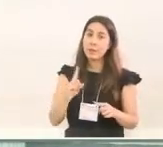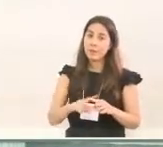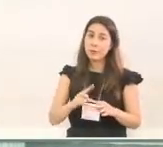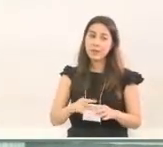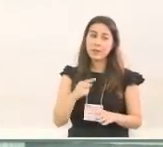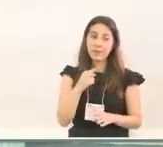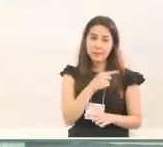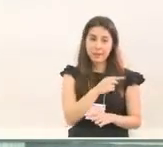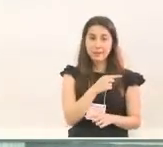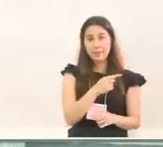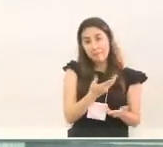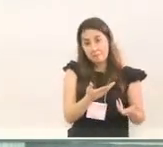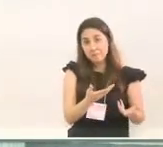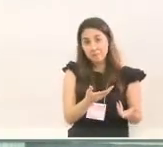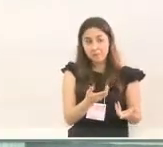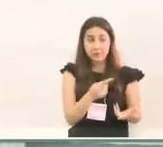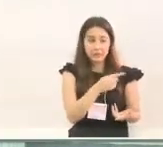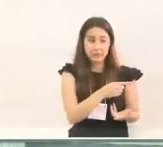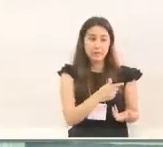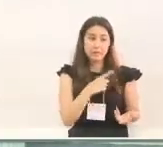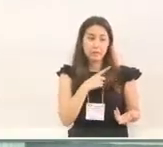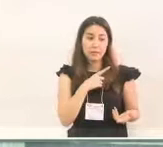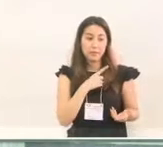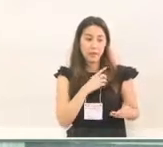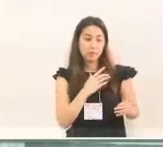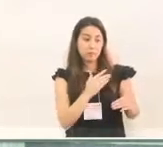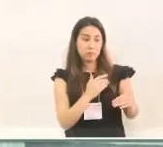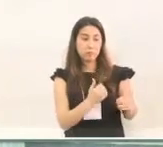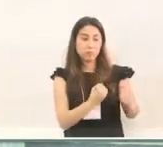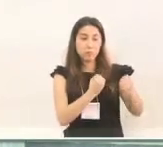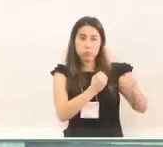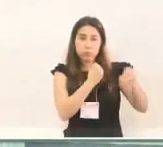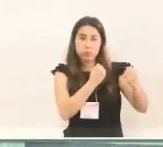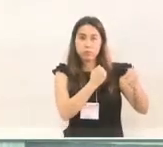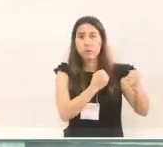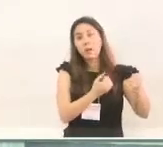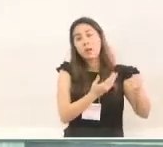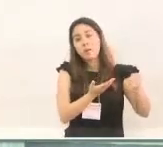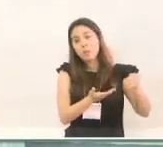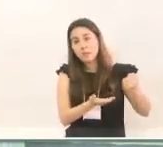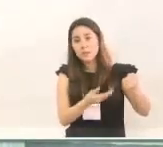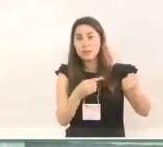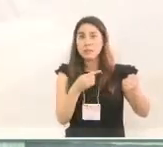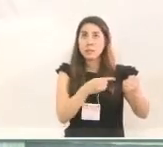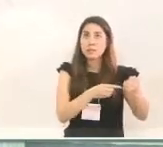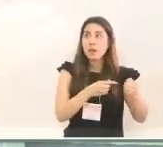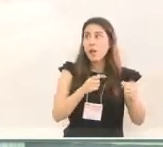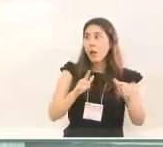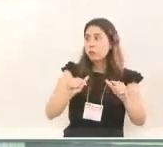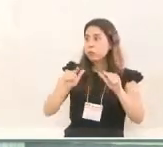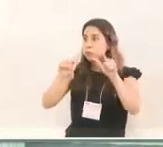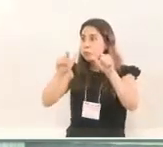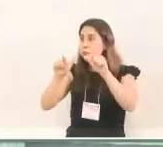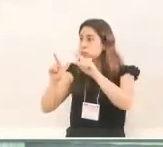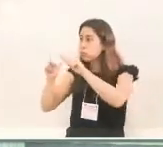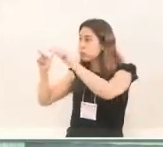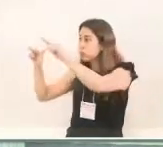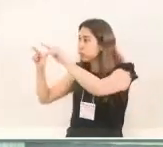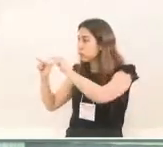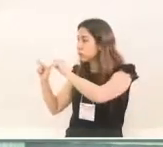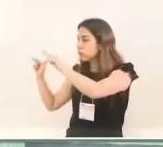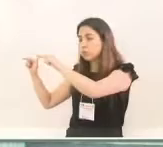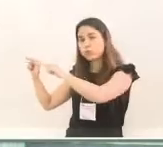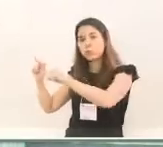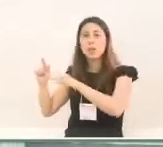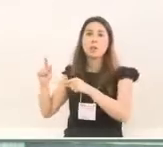homem embora é de influência regional mas não foi um homem que viajou muito não foi um homem que circulou